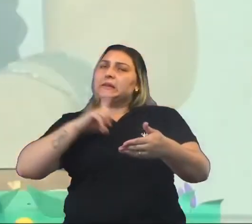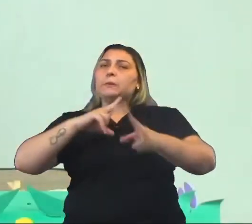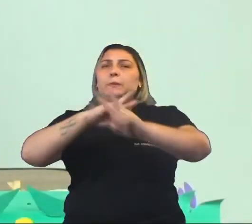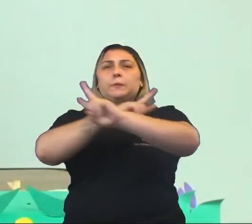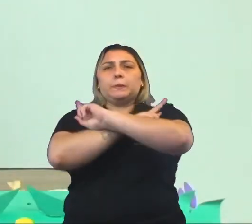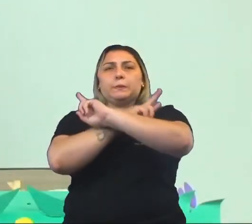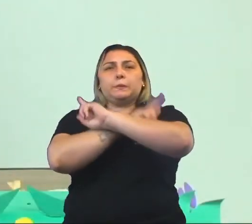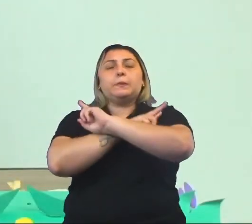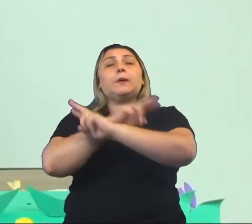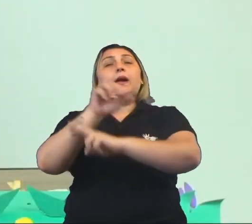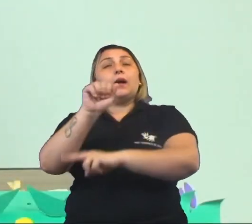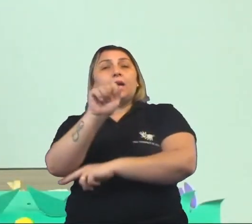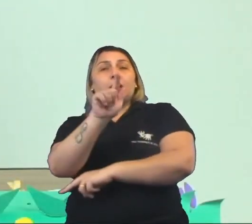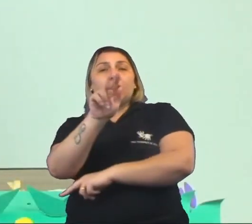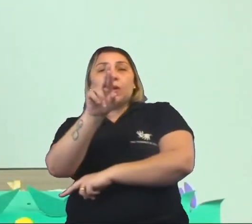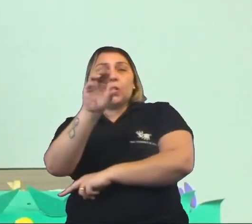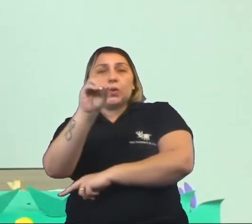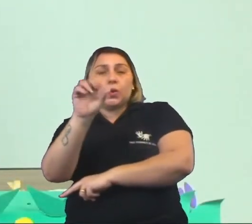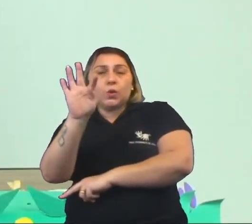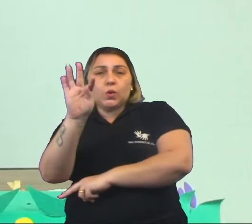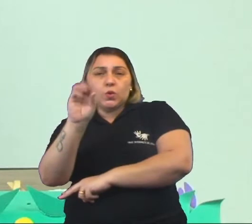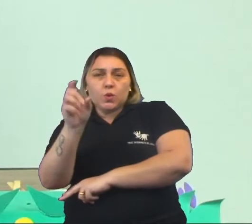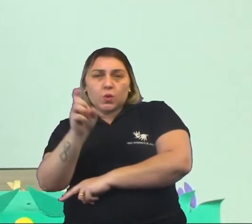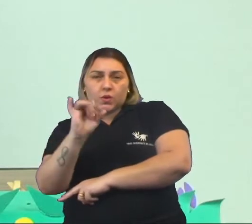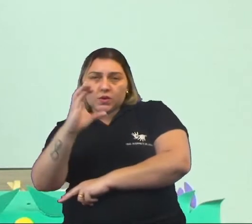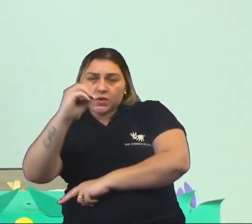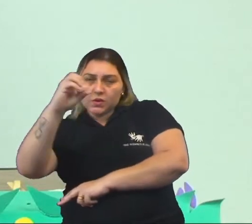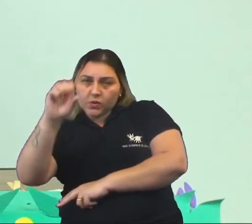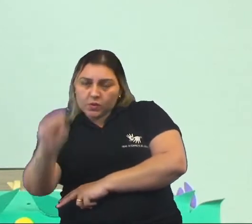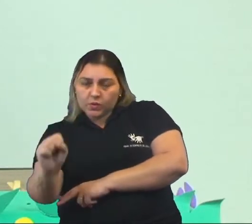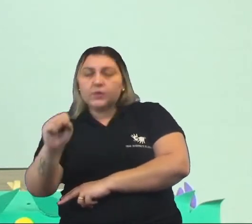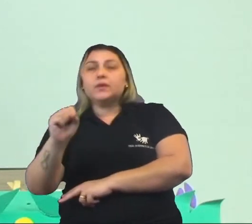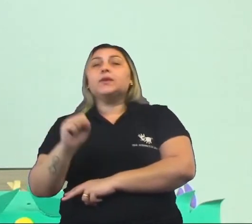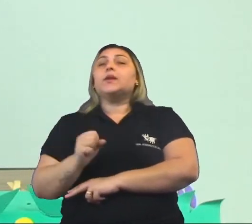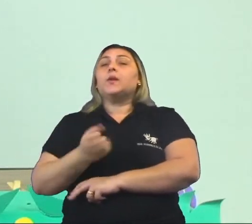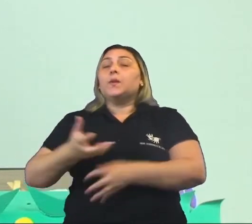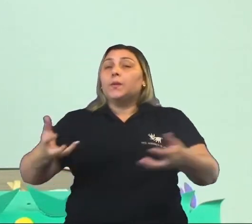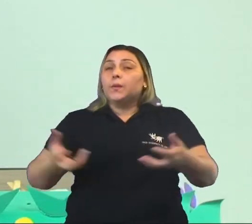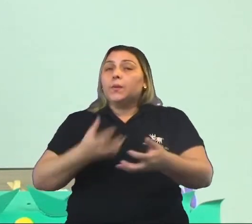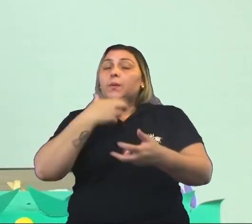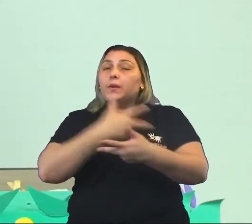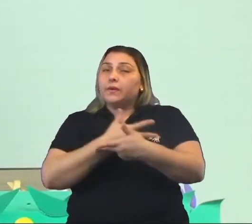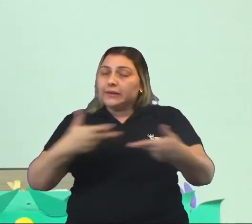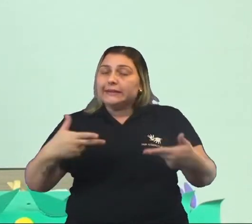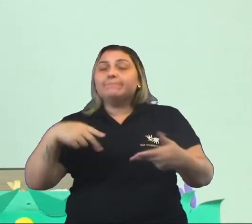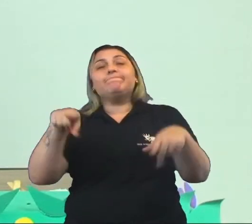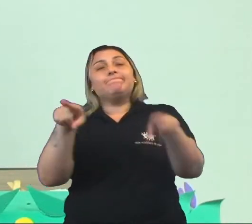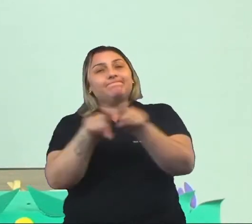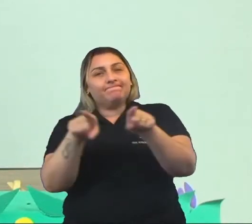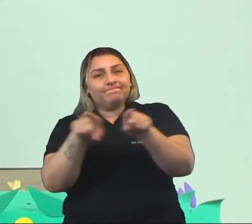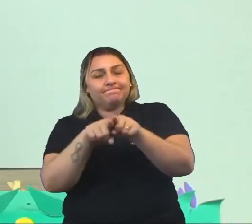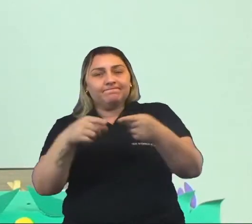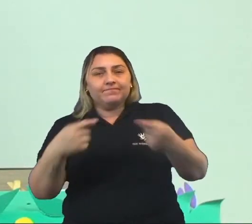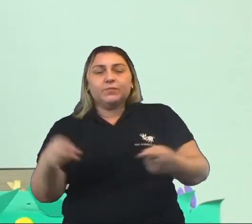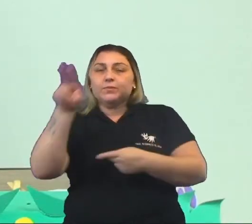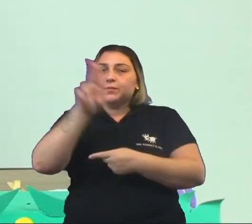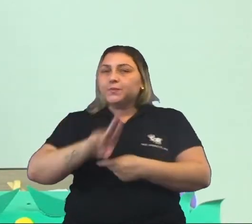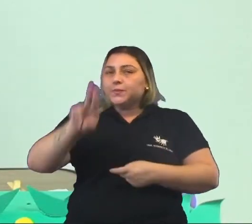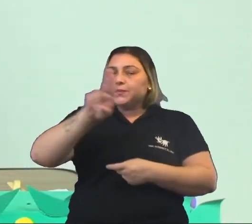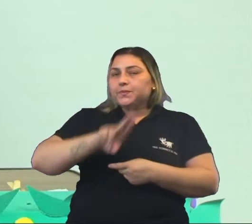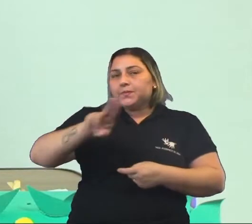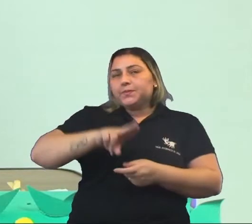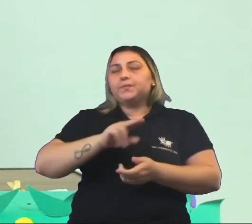em dia, os legumes, até mesmo as frutas, elas também